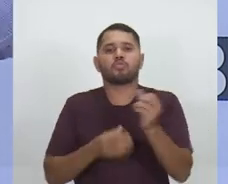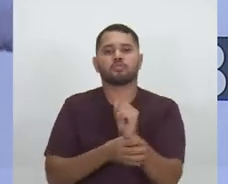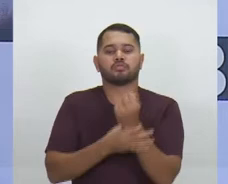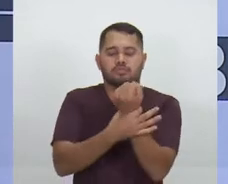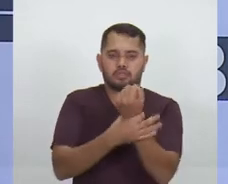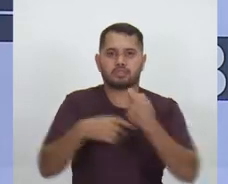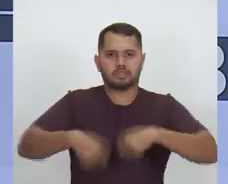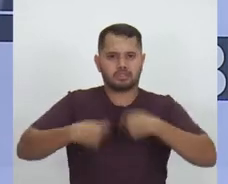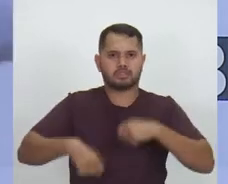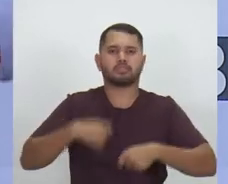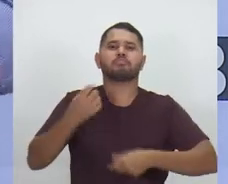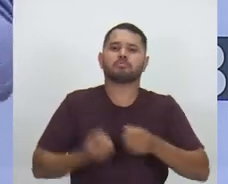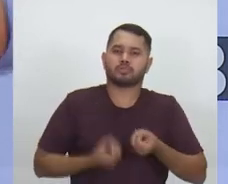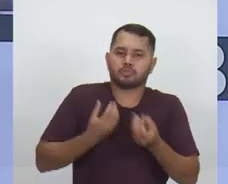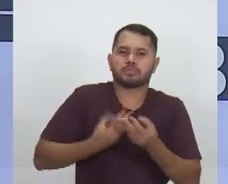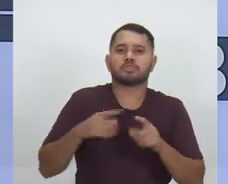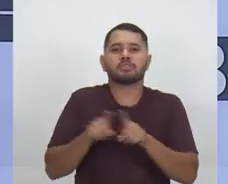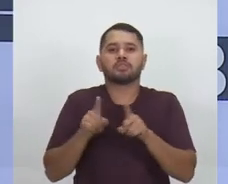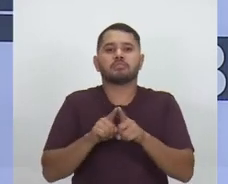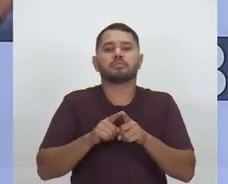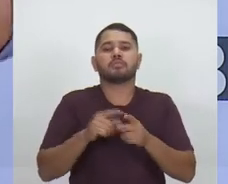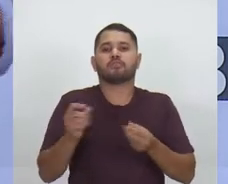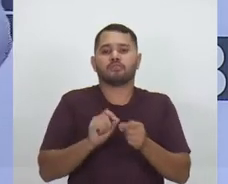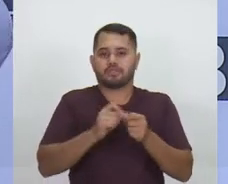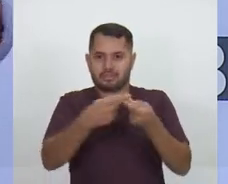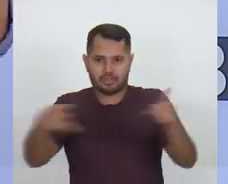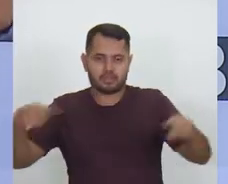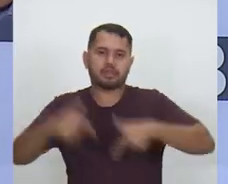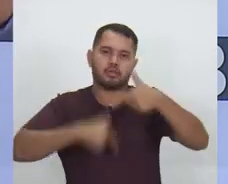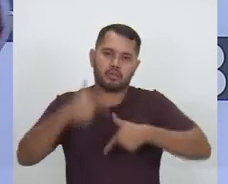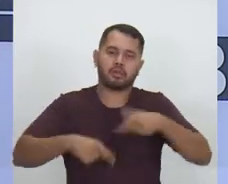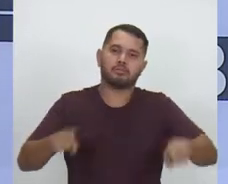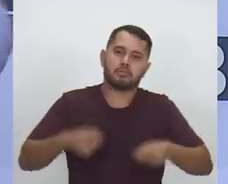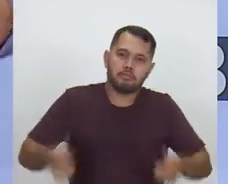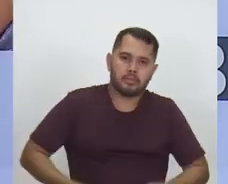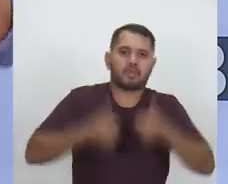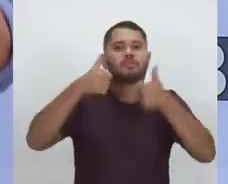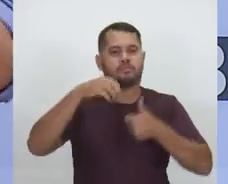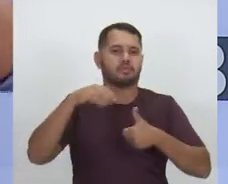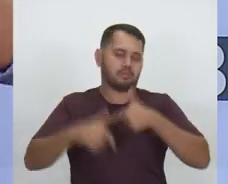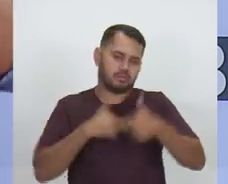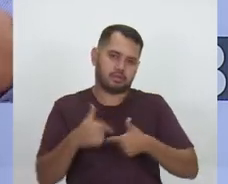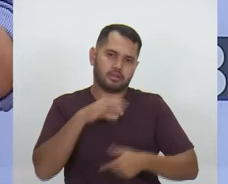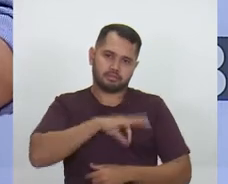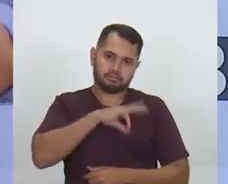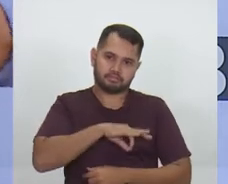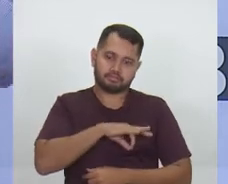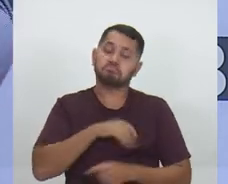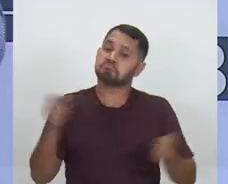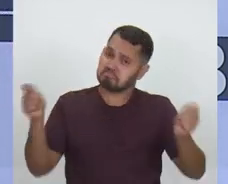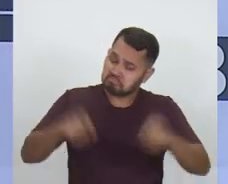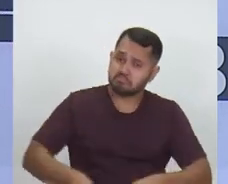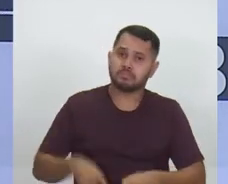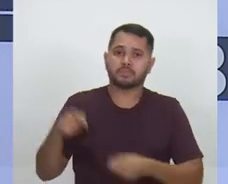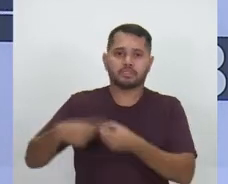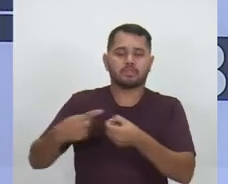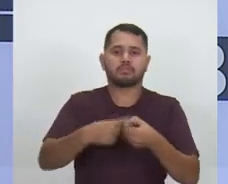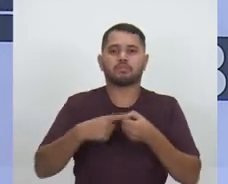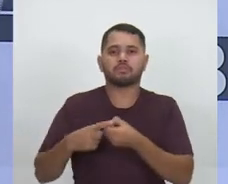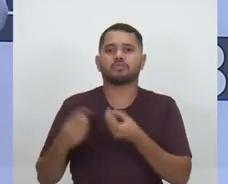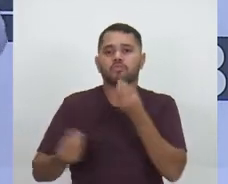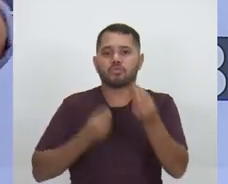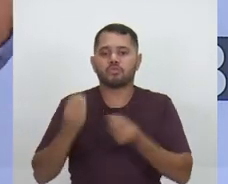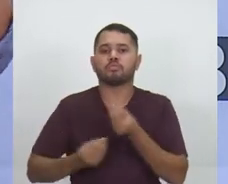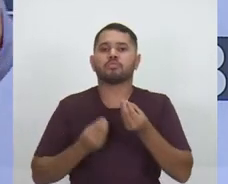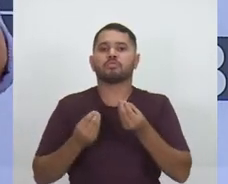para ele produzir e escoar a sua produção gerando mais emprego e renda nós temos como fazer que o interior do estado as